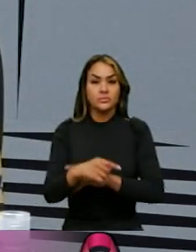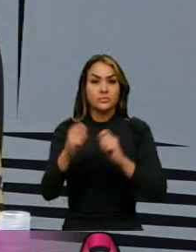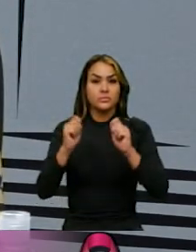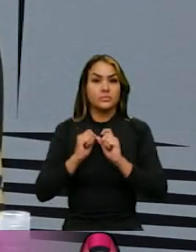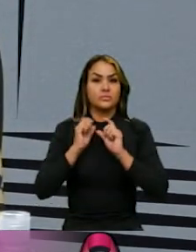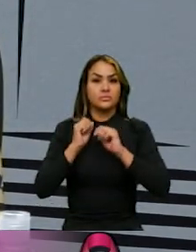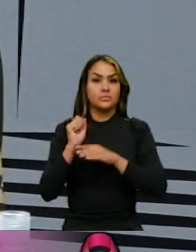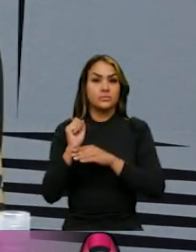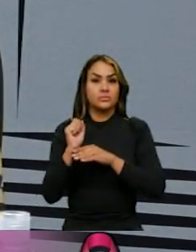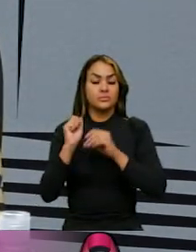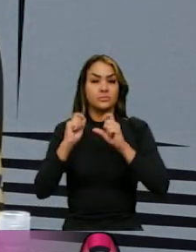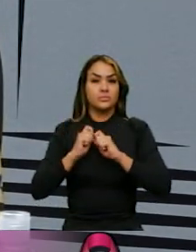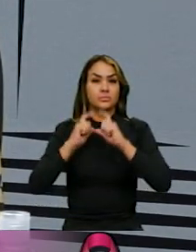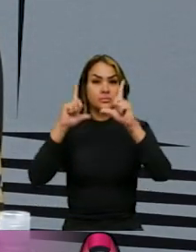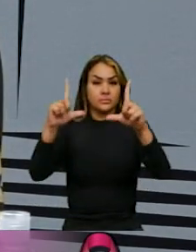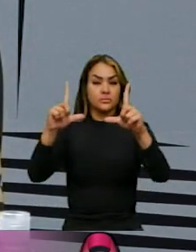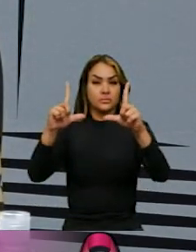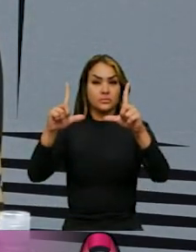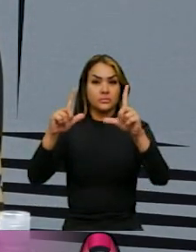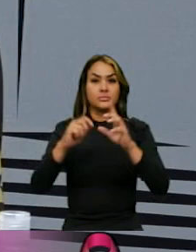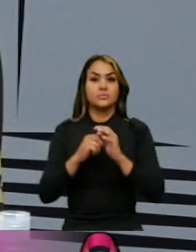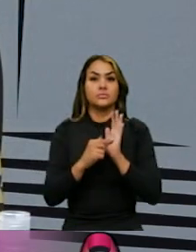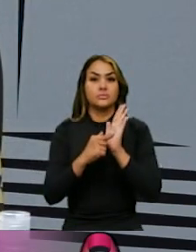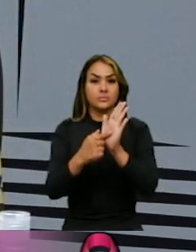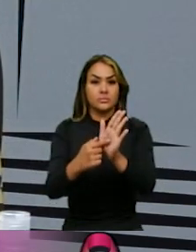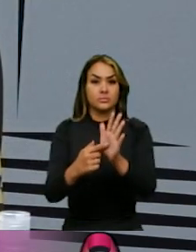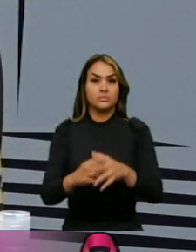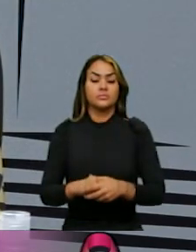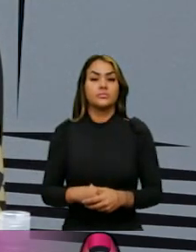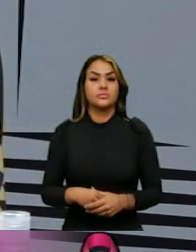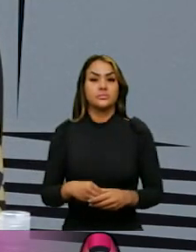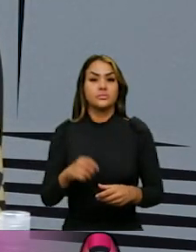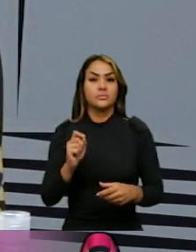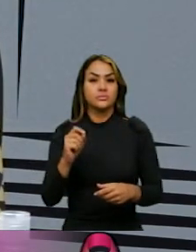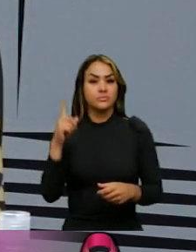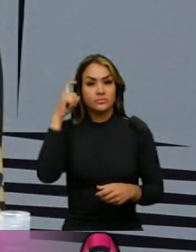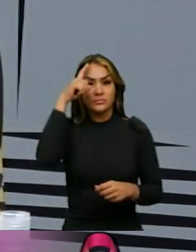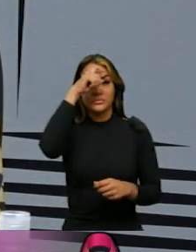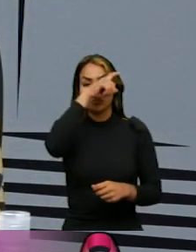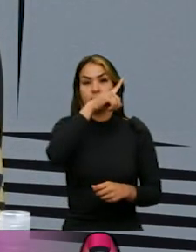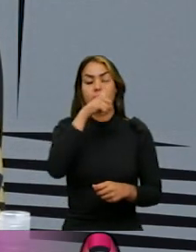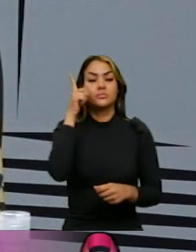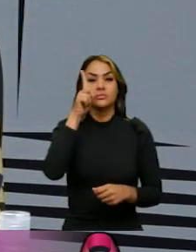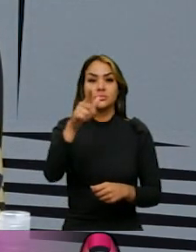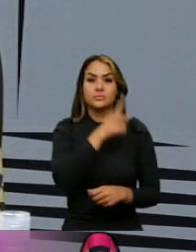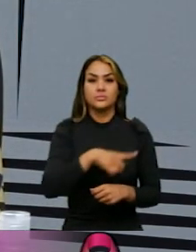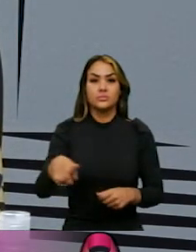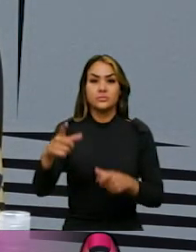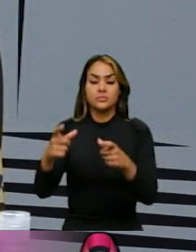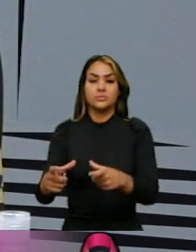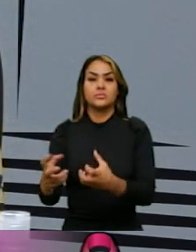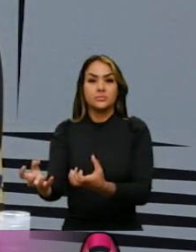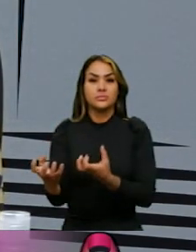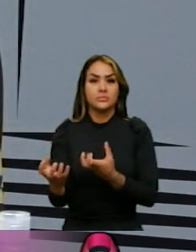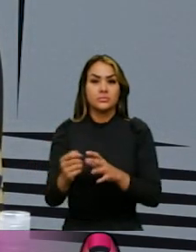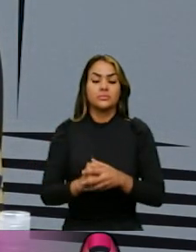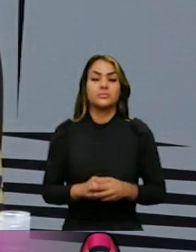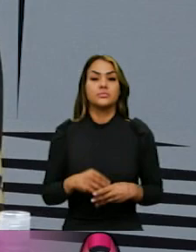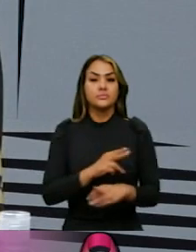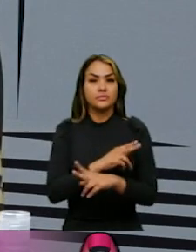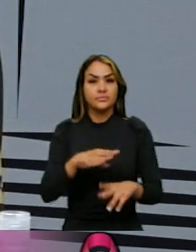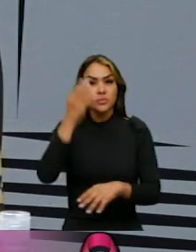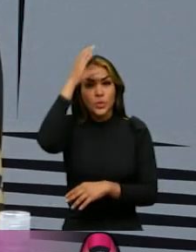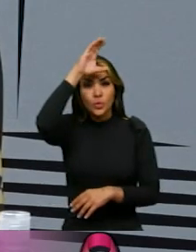dessa forma, impossibilitando a chegada ao destino pretendido. Considerando que muitas viaturas de emergências necessitam